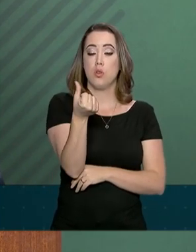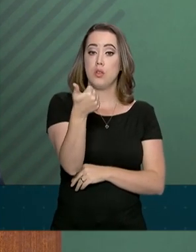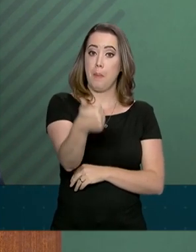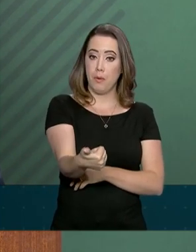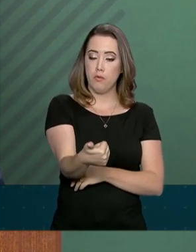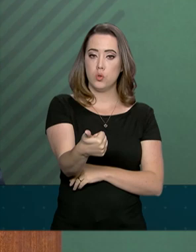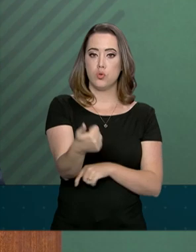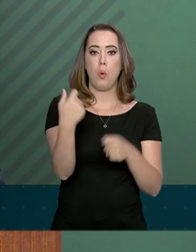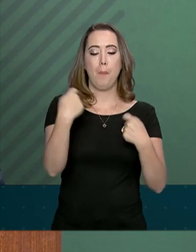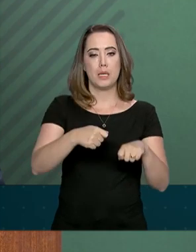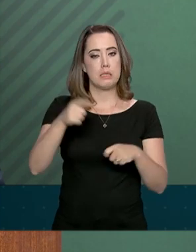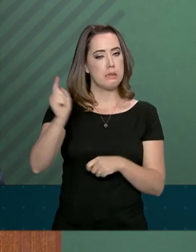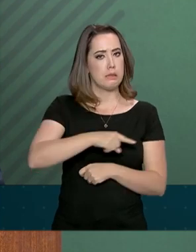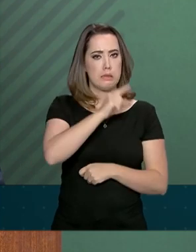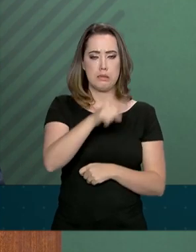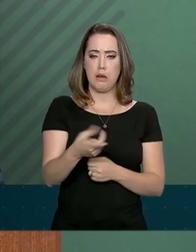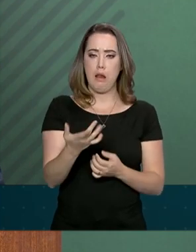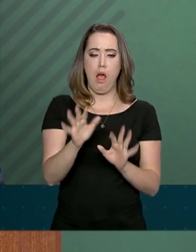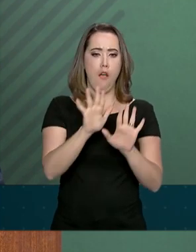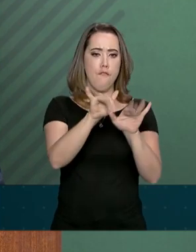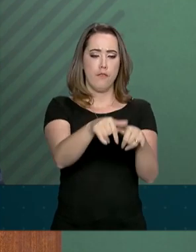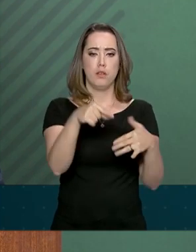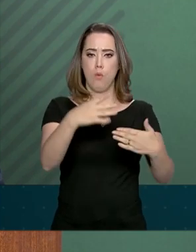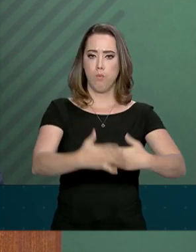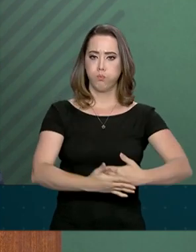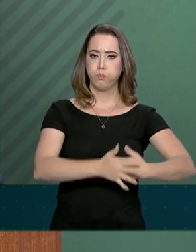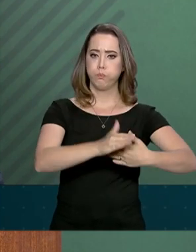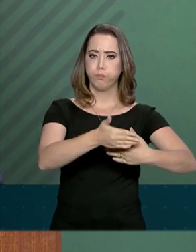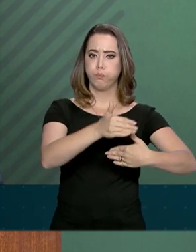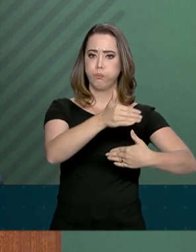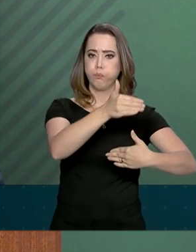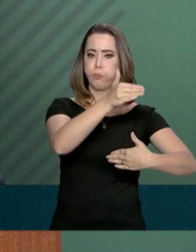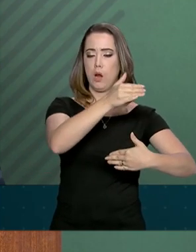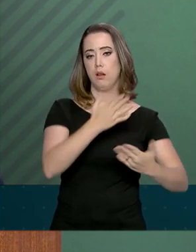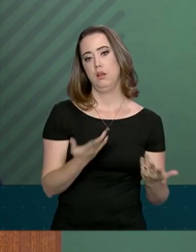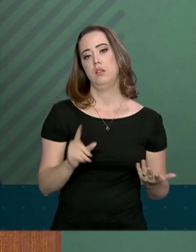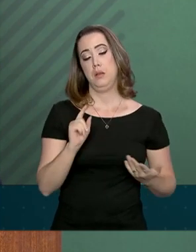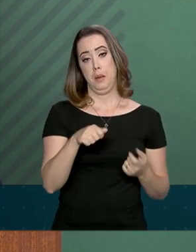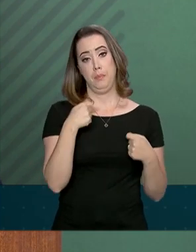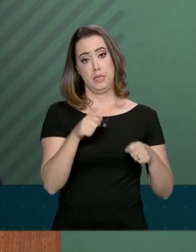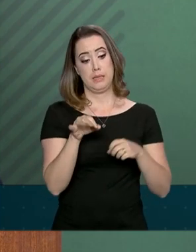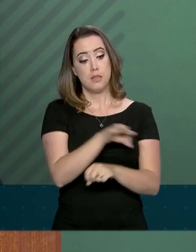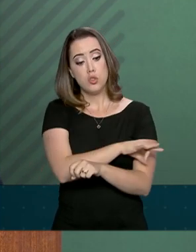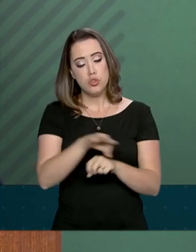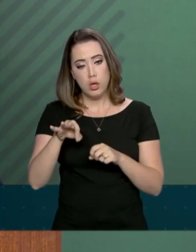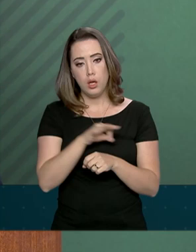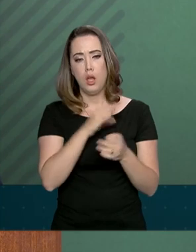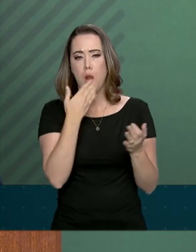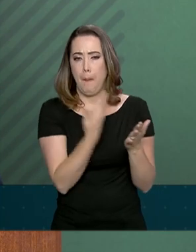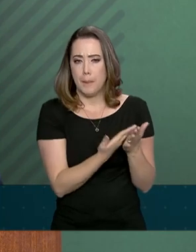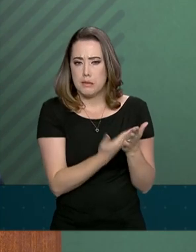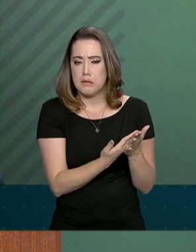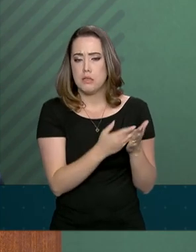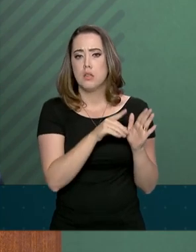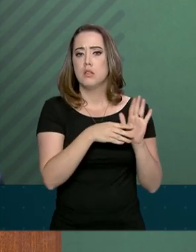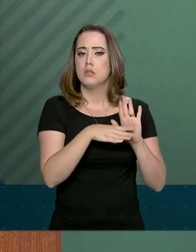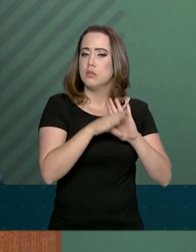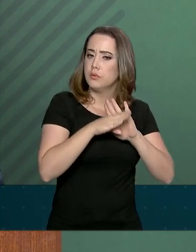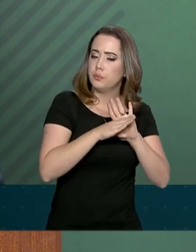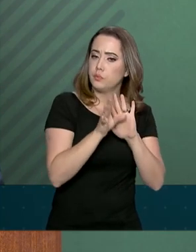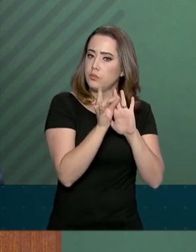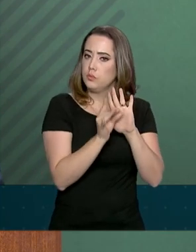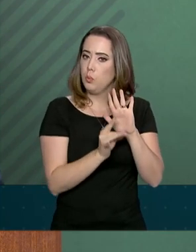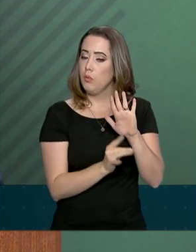desde que seja apresentado o projeto técnico executivo que contemple medidas que